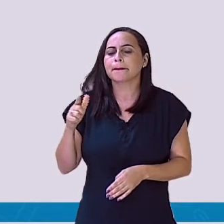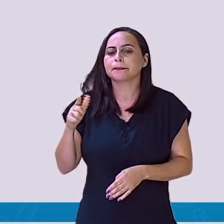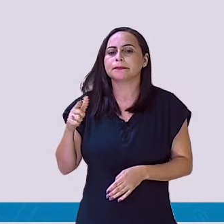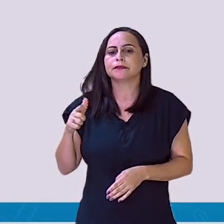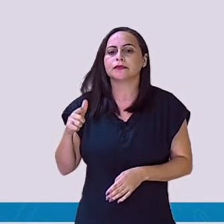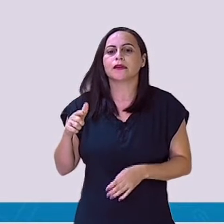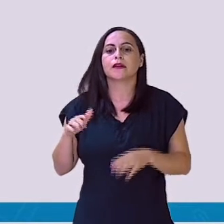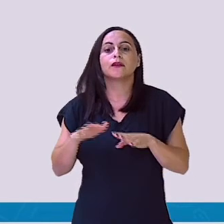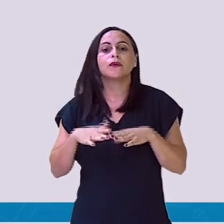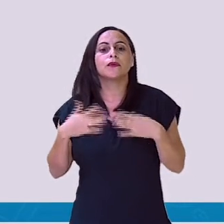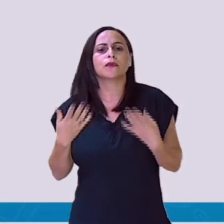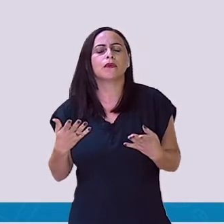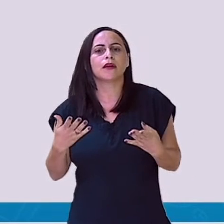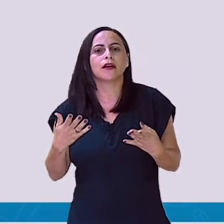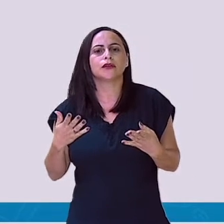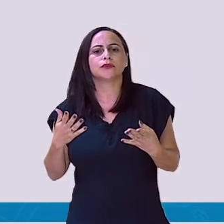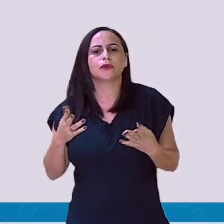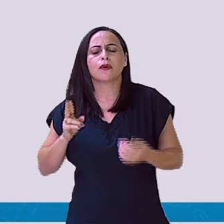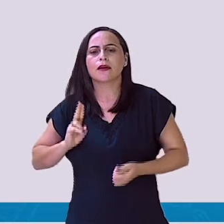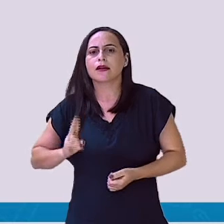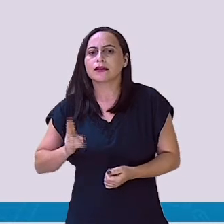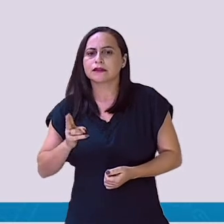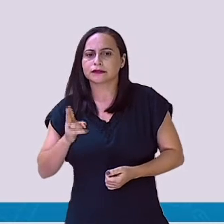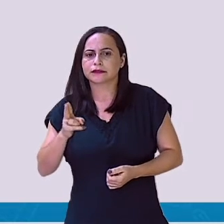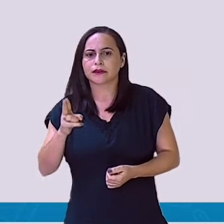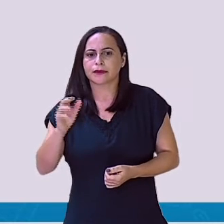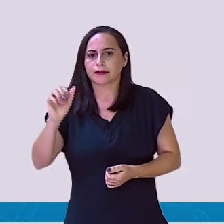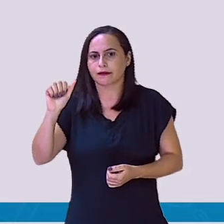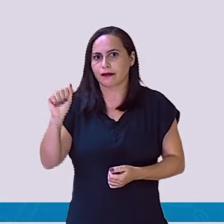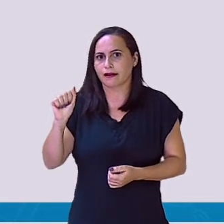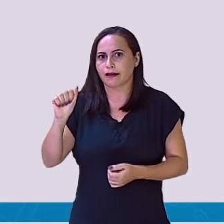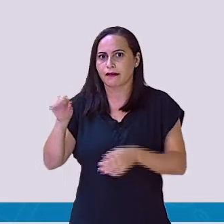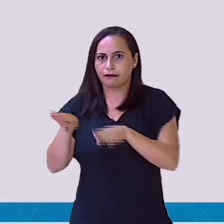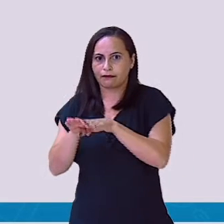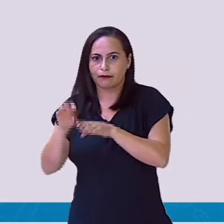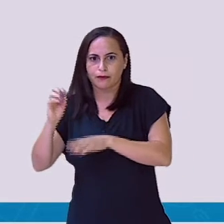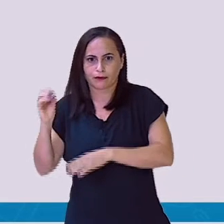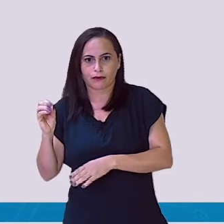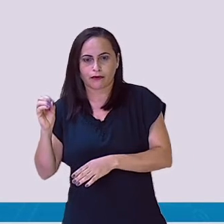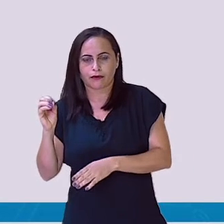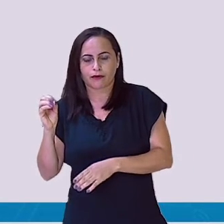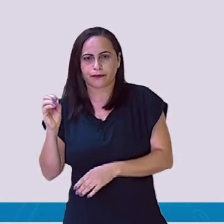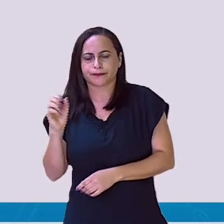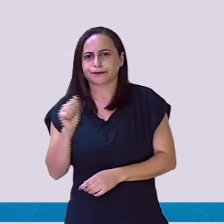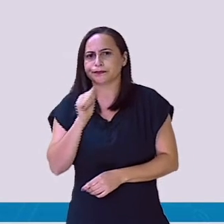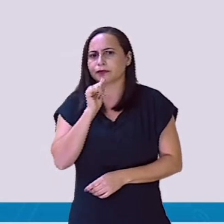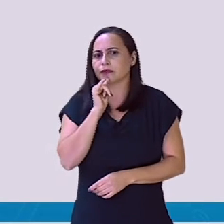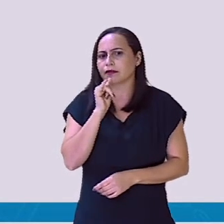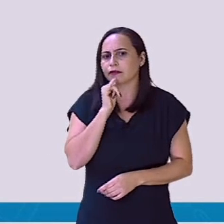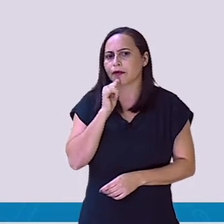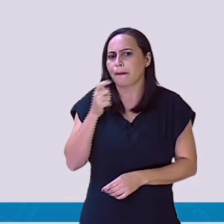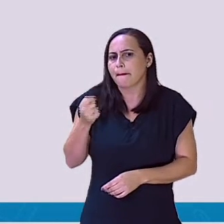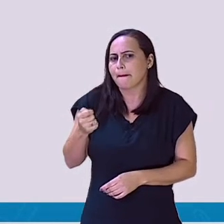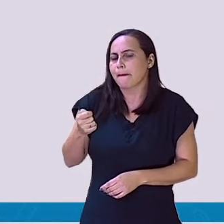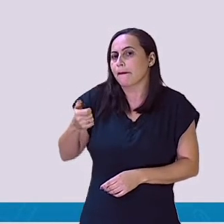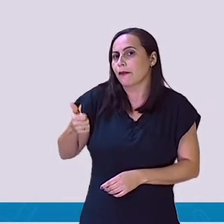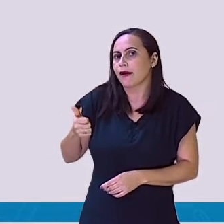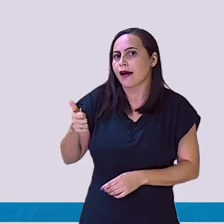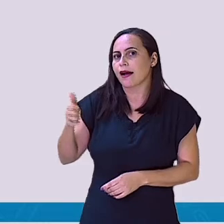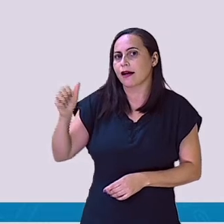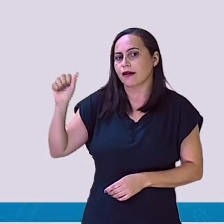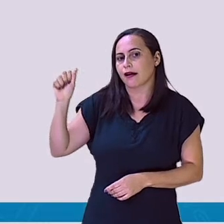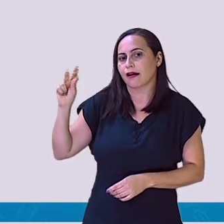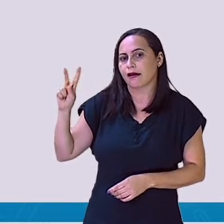de A ou O. Por exemplo, nas palavras quase, averiguo, onde nós pronunciamos